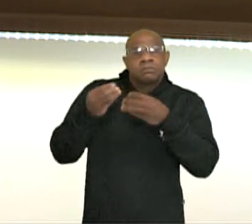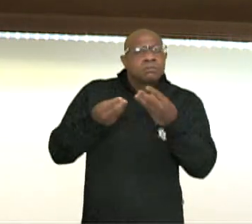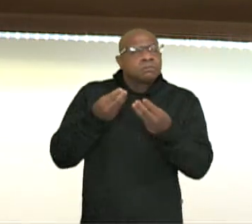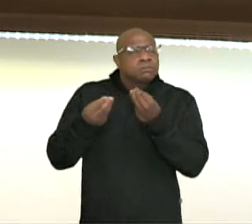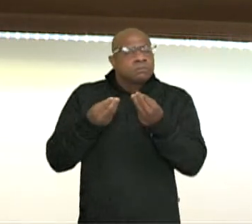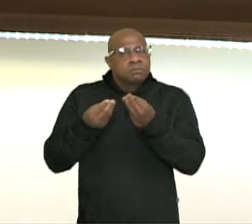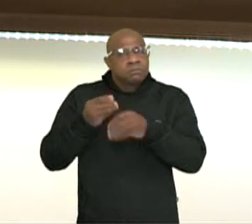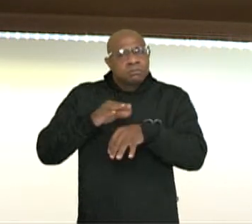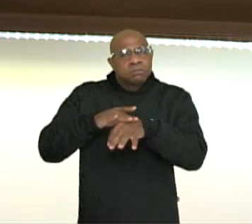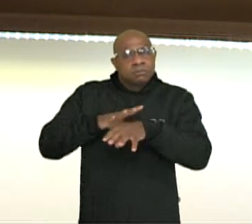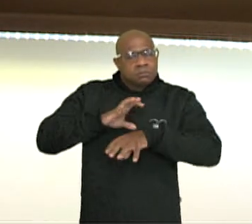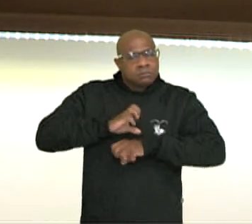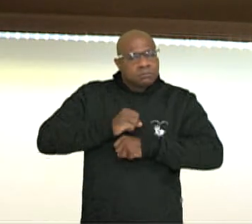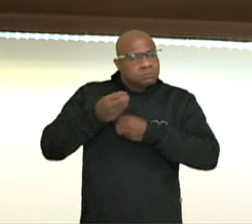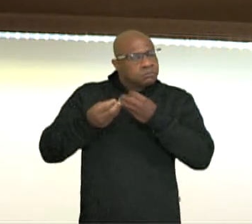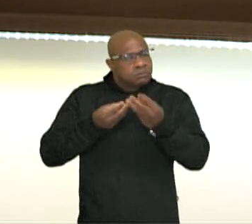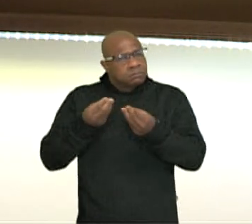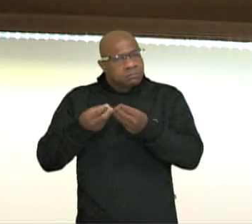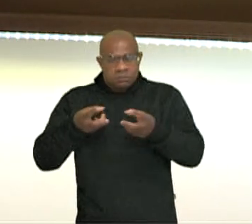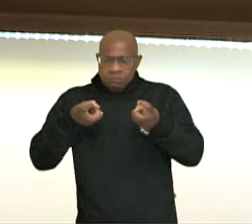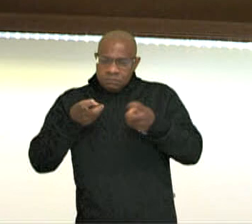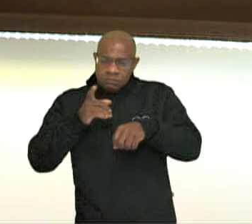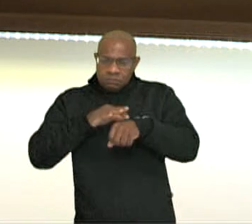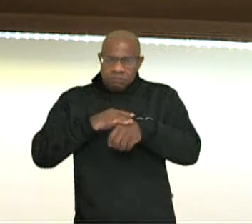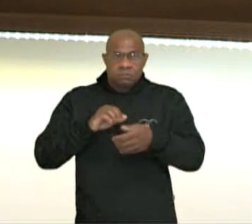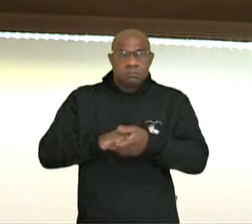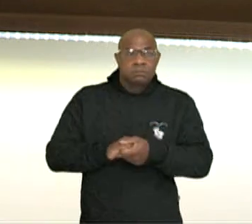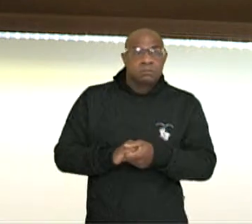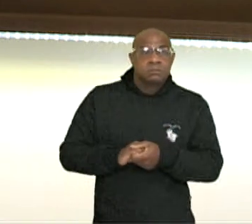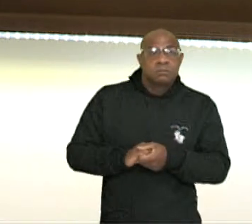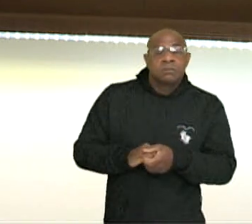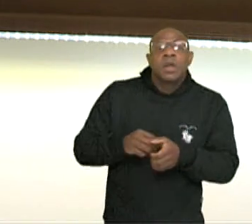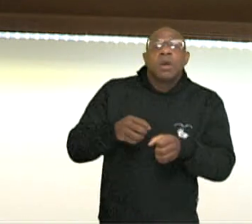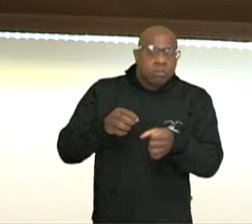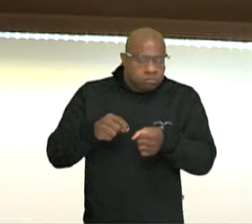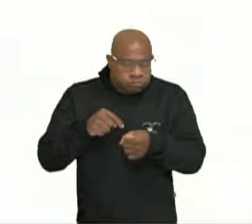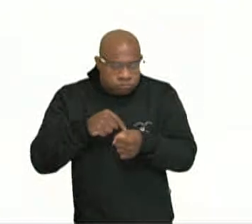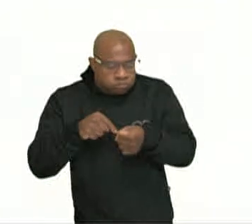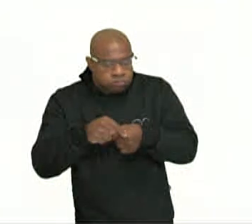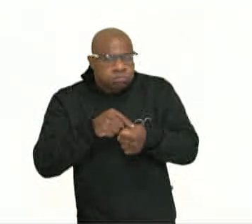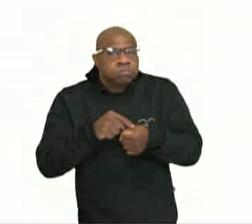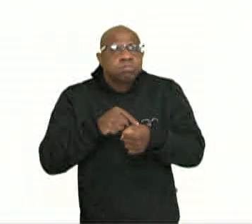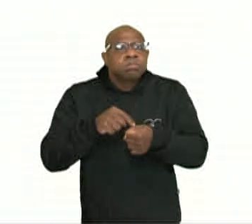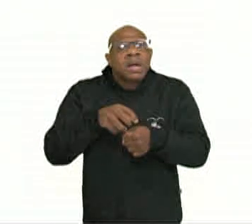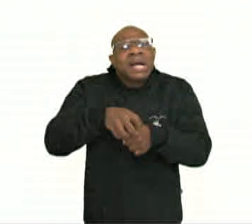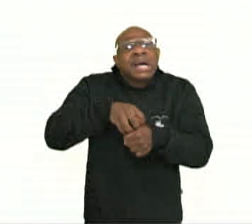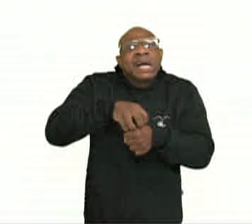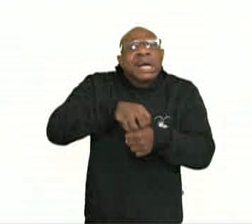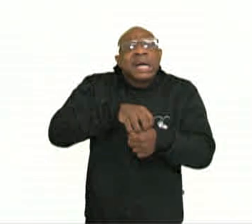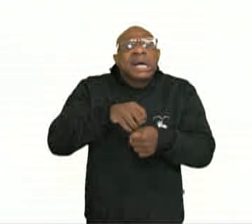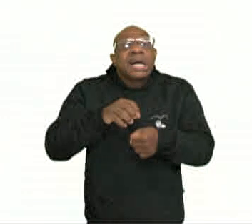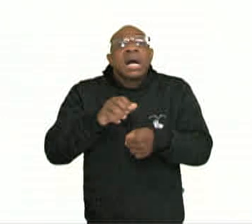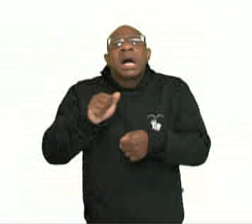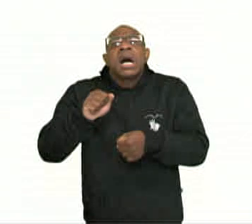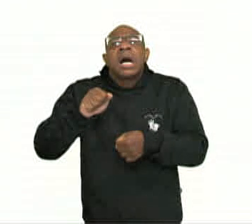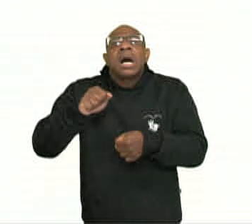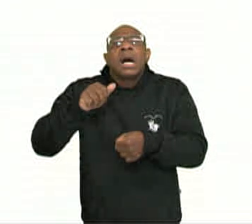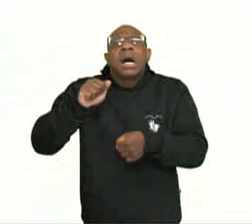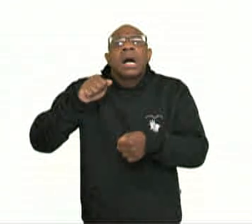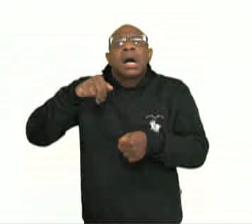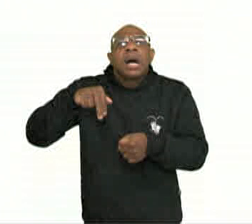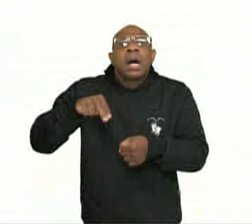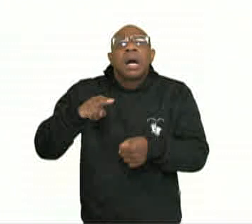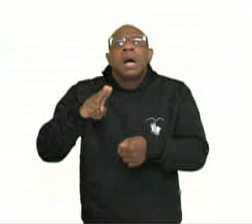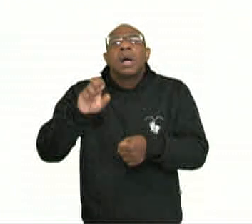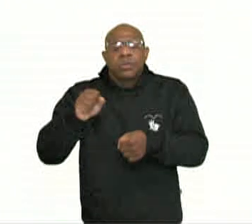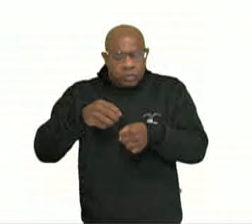fica, né? Falamos então da coceira anal, geralmente intensa e com predomínio à